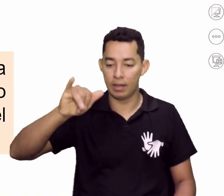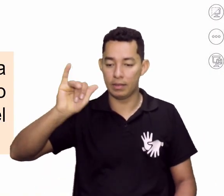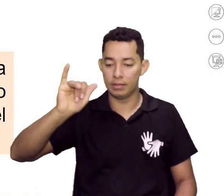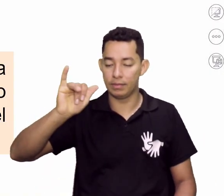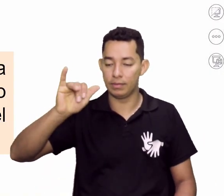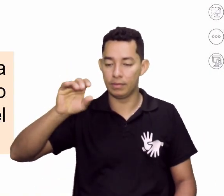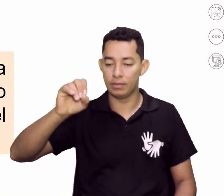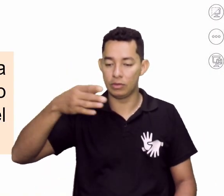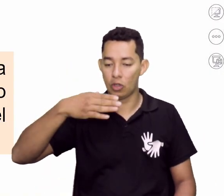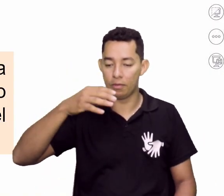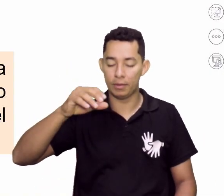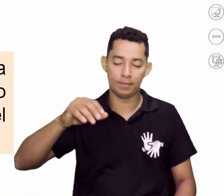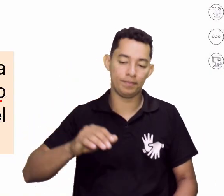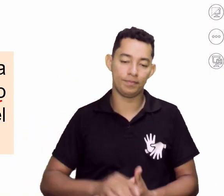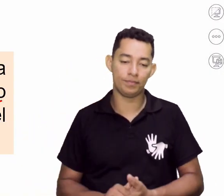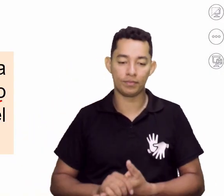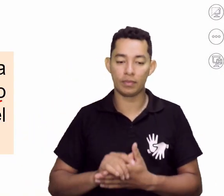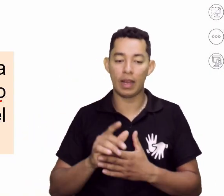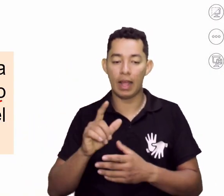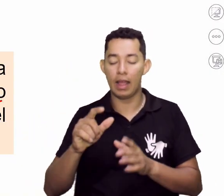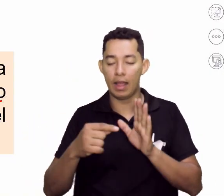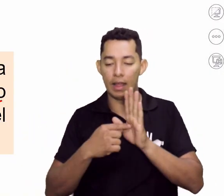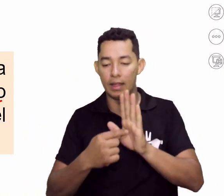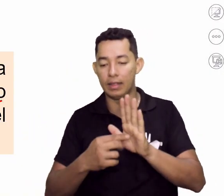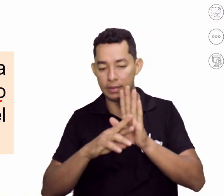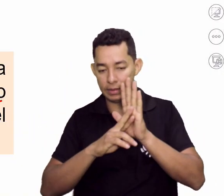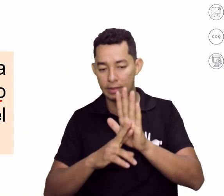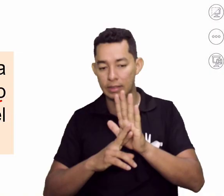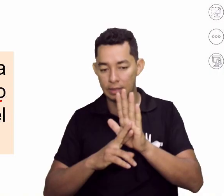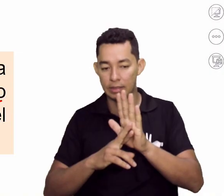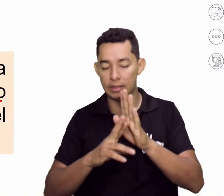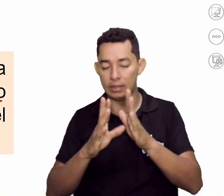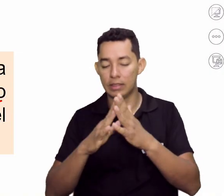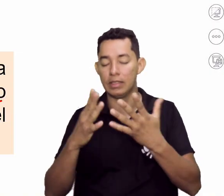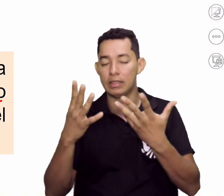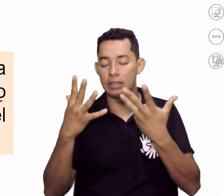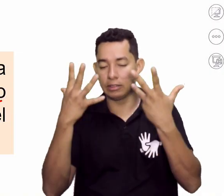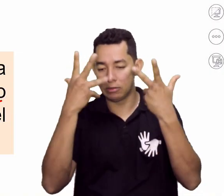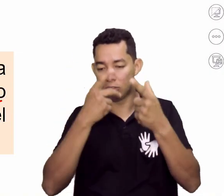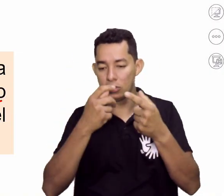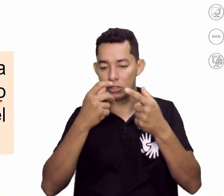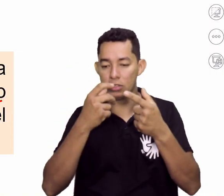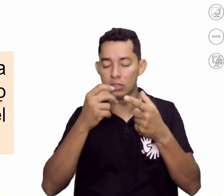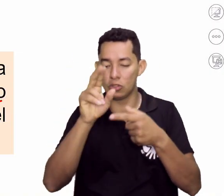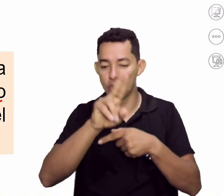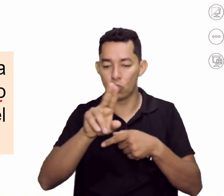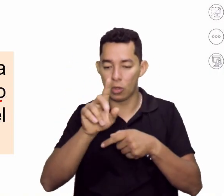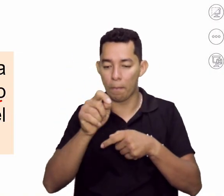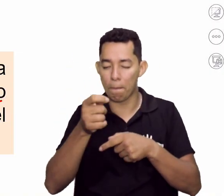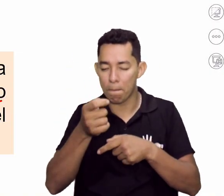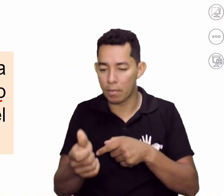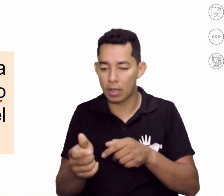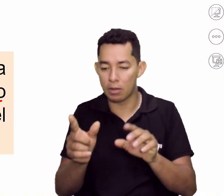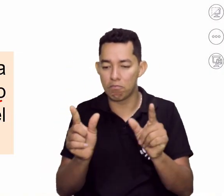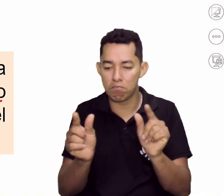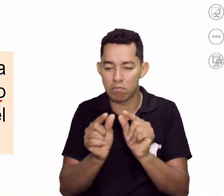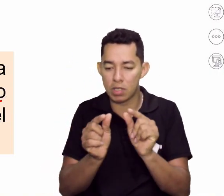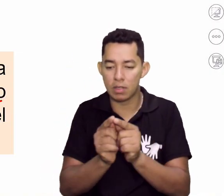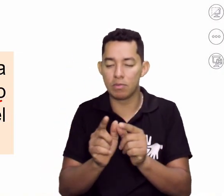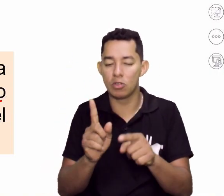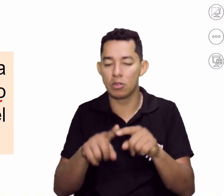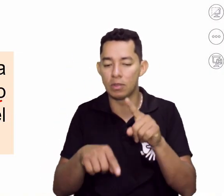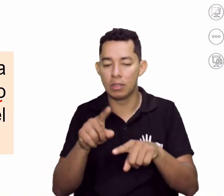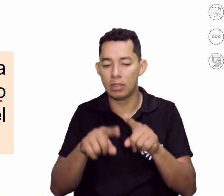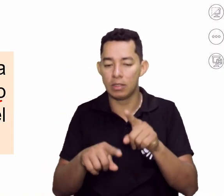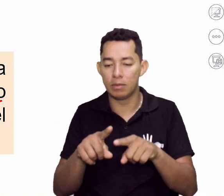culturais e estéticos que priorizavam o uso mínimo de recursos, reduzindo-o ao